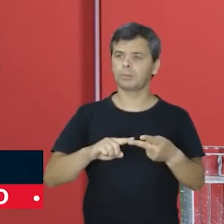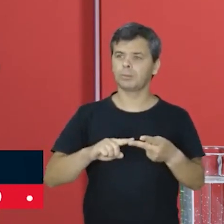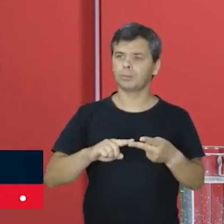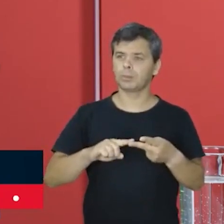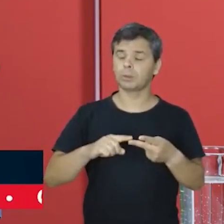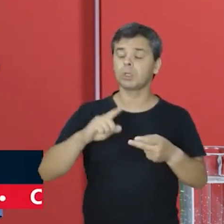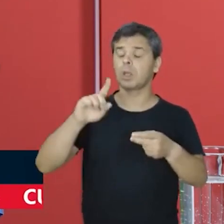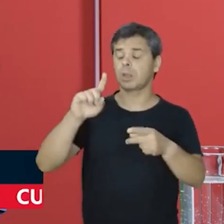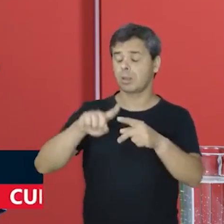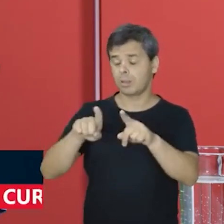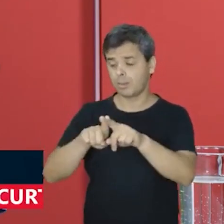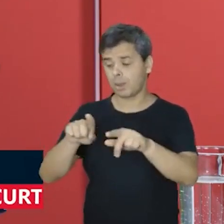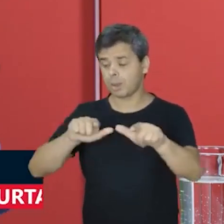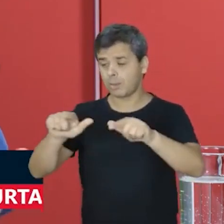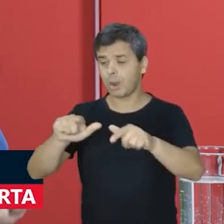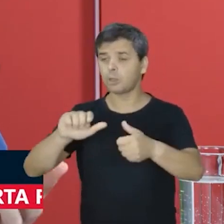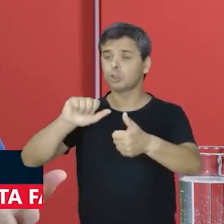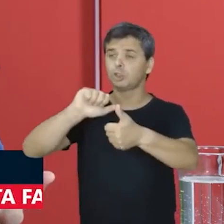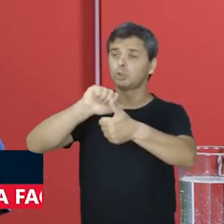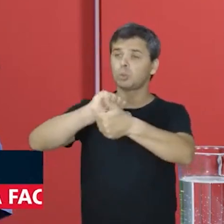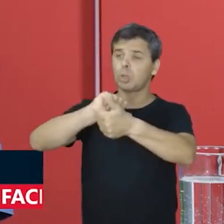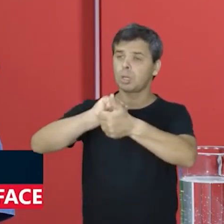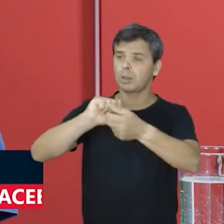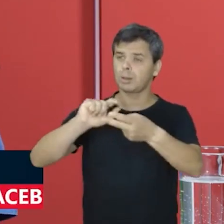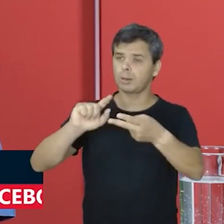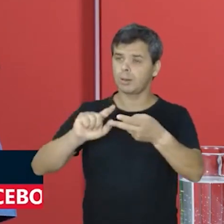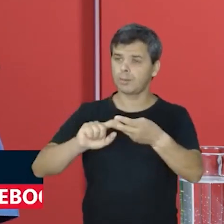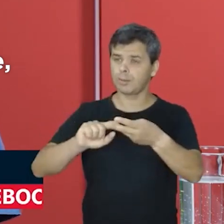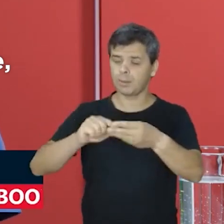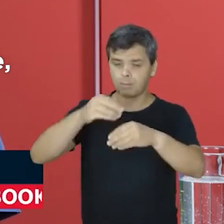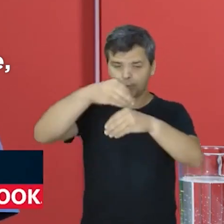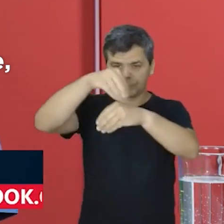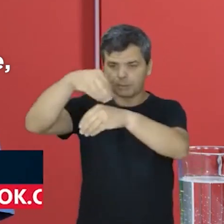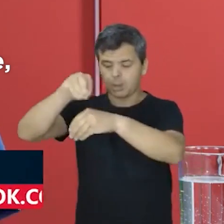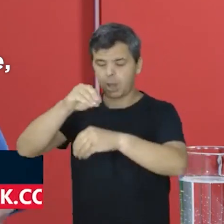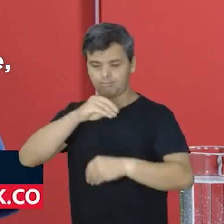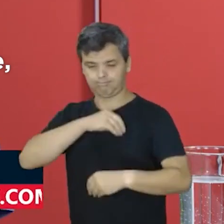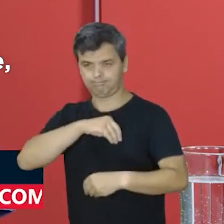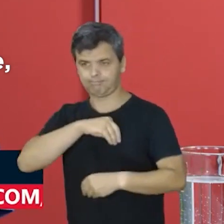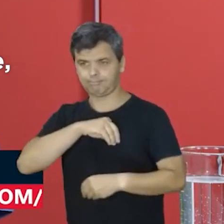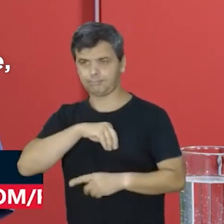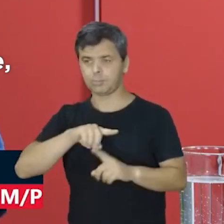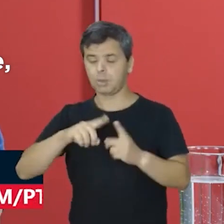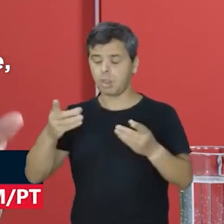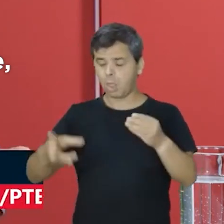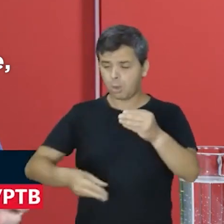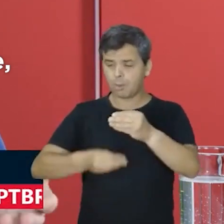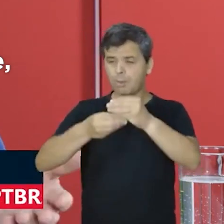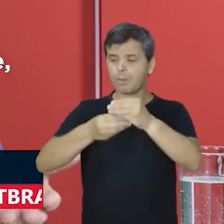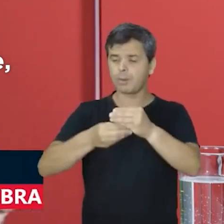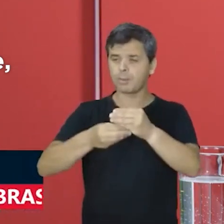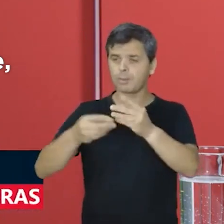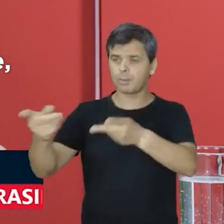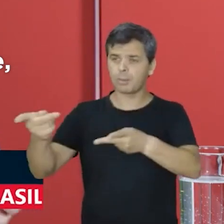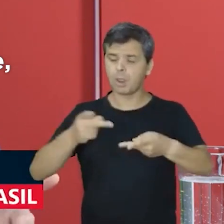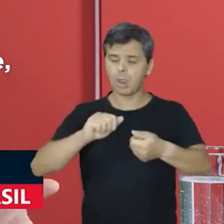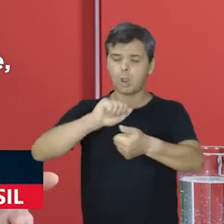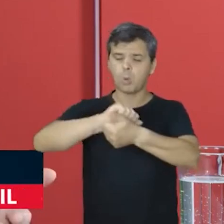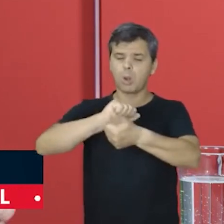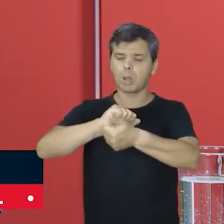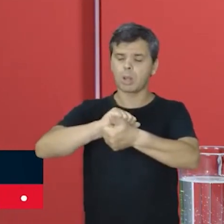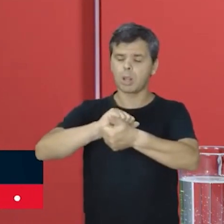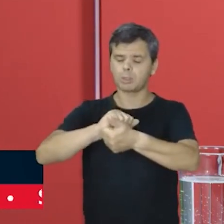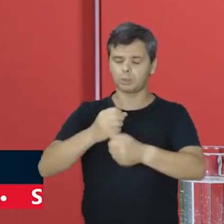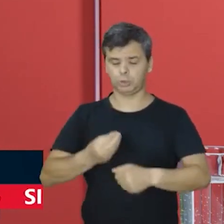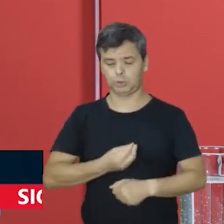de qualidade, vai também distribuir renda. Esse é outro elemento importante e vai trazer qualidade de vida